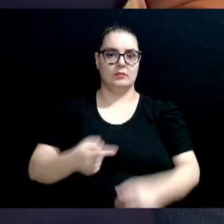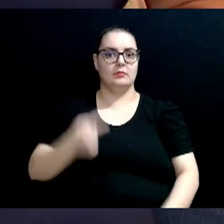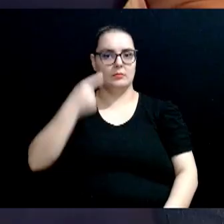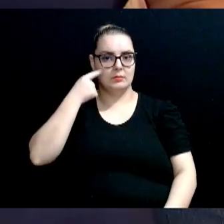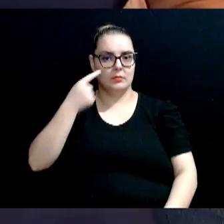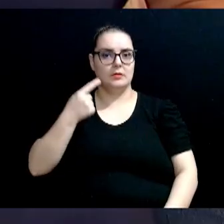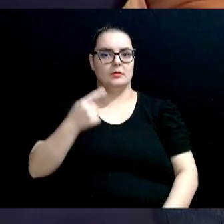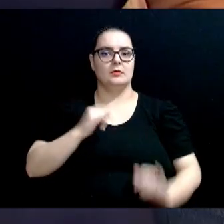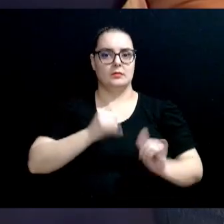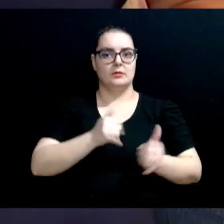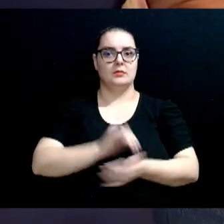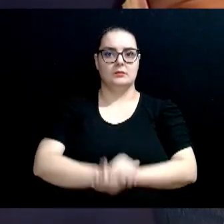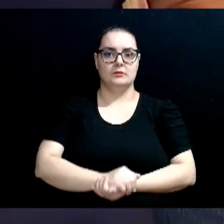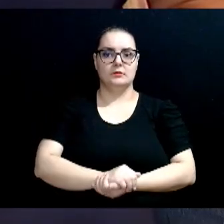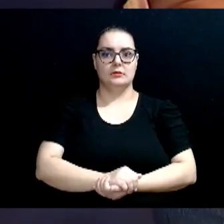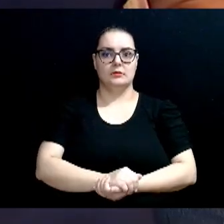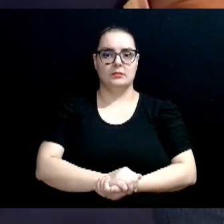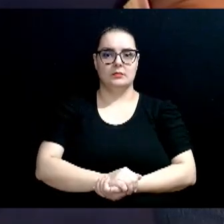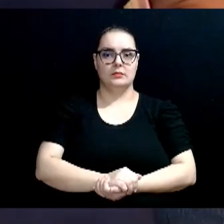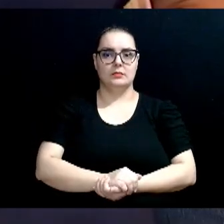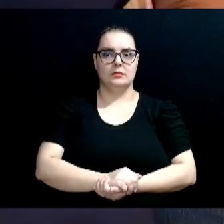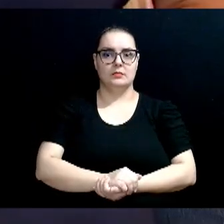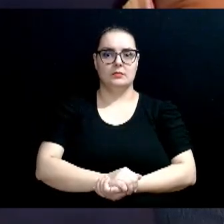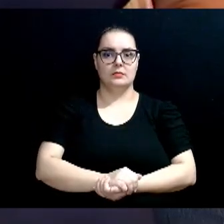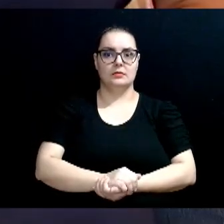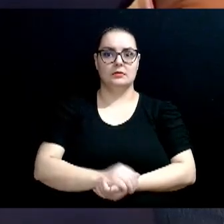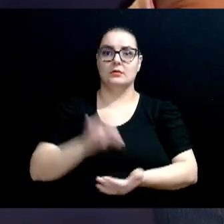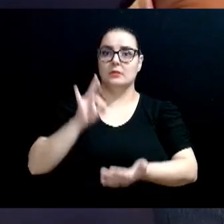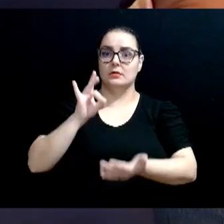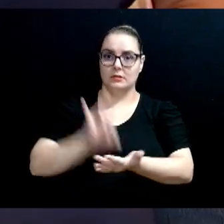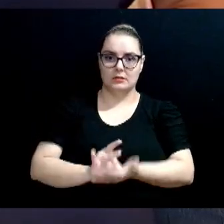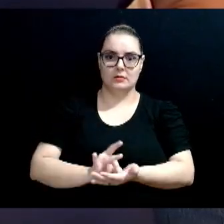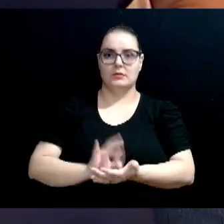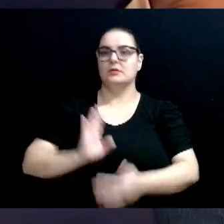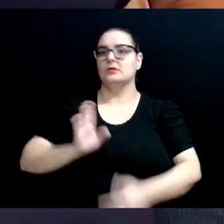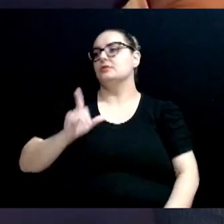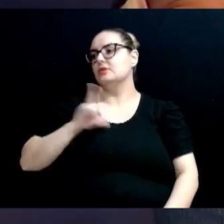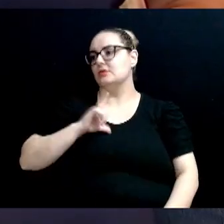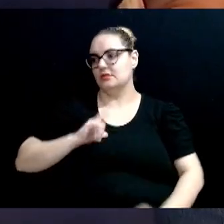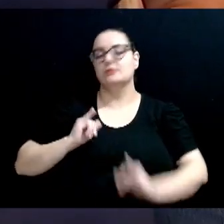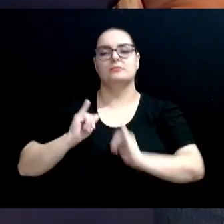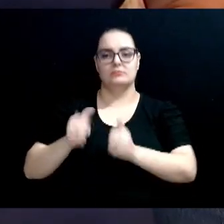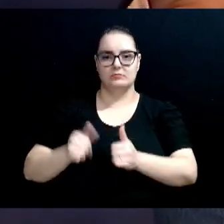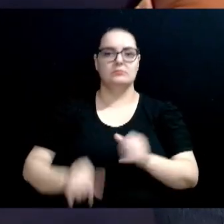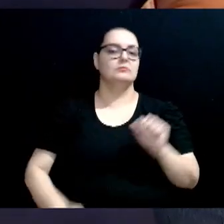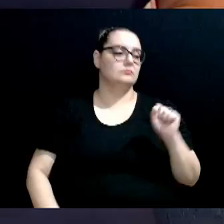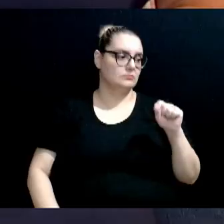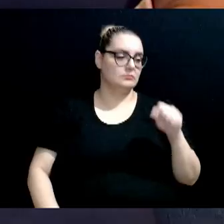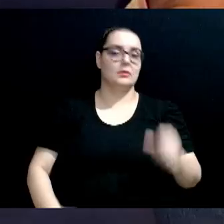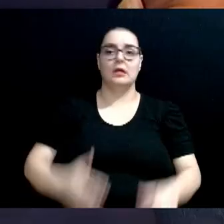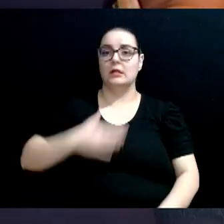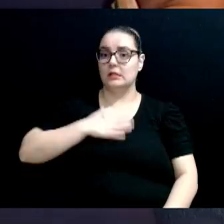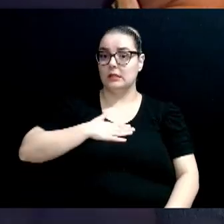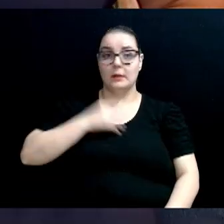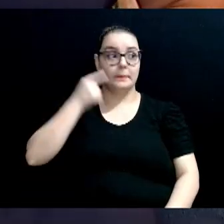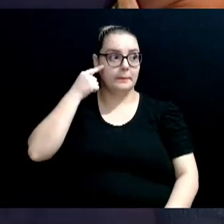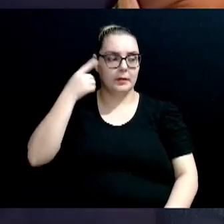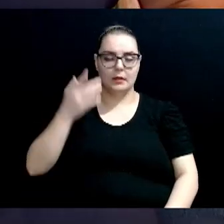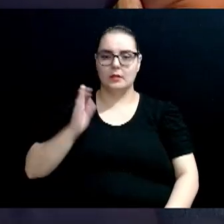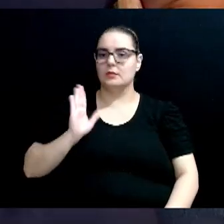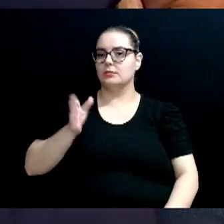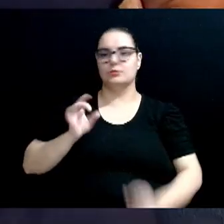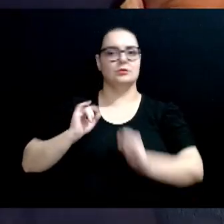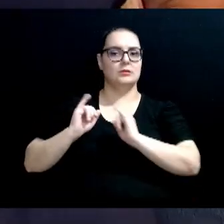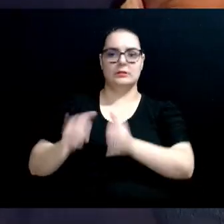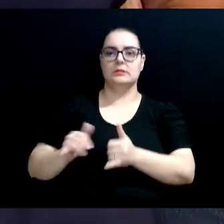desistir? Na verdade, eu já tinha desistido. Na minha cabeça eu tinha